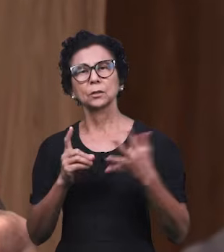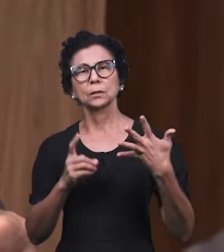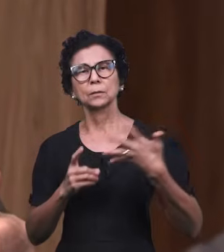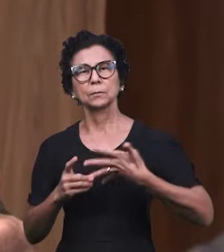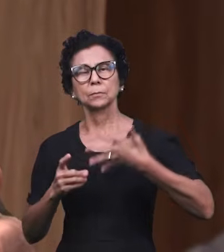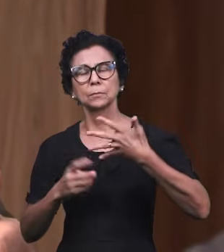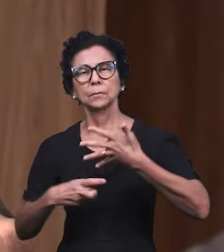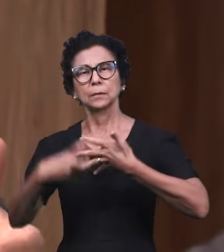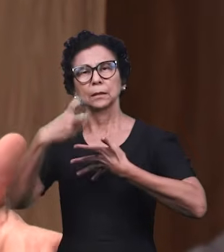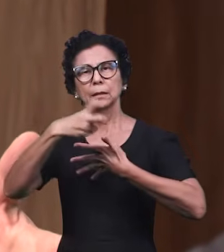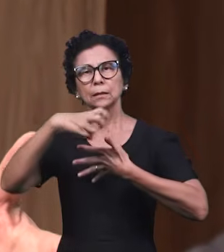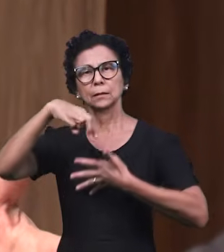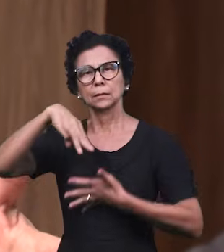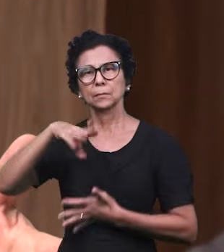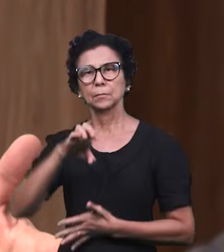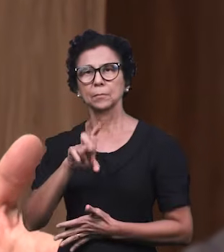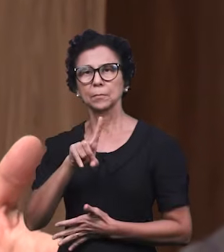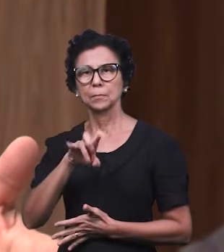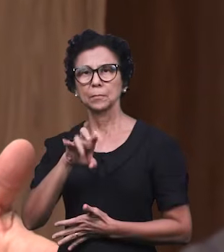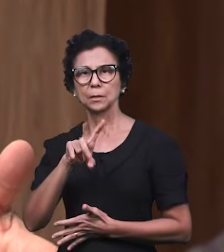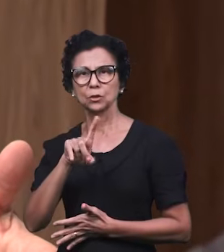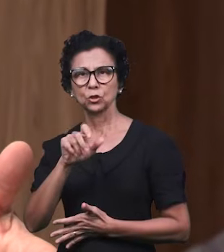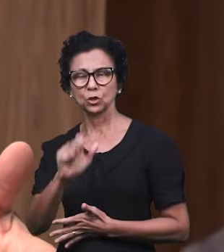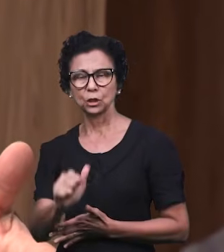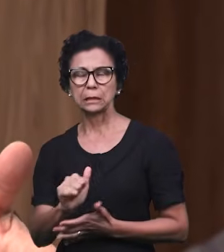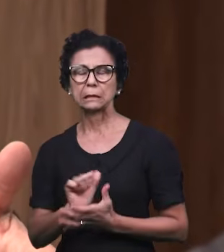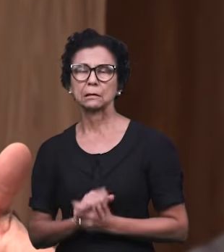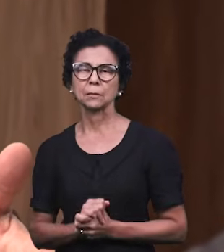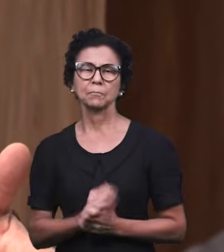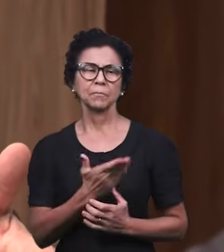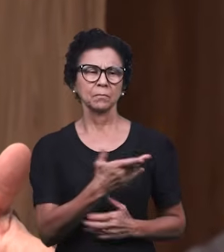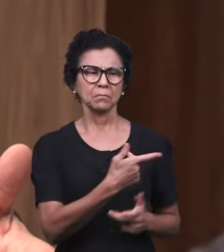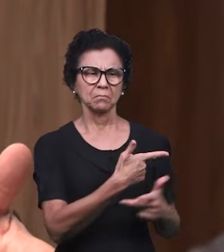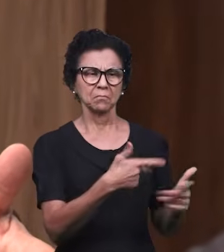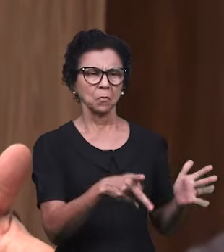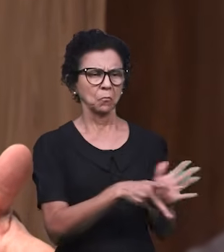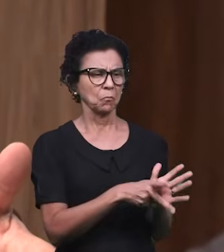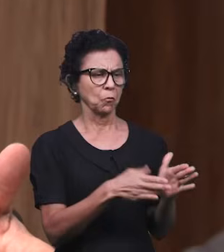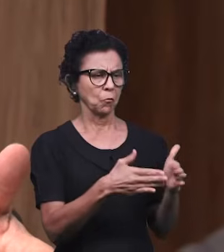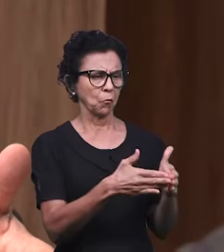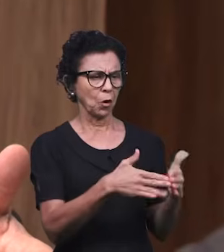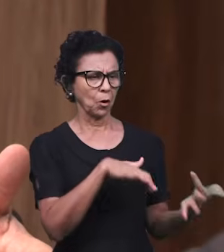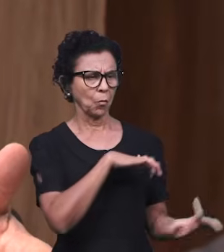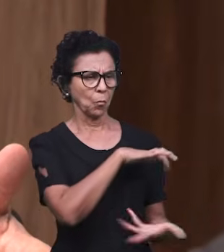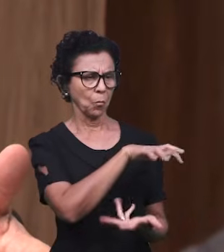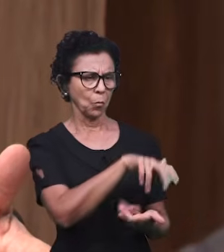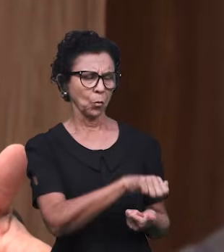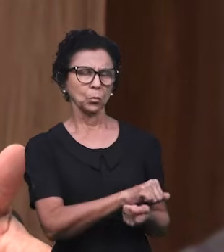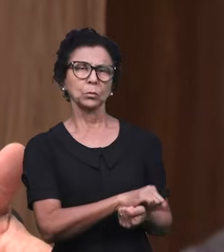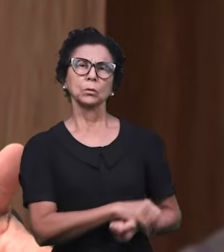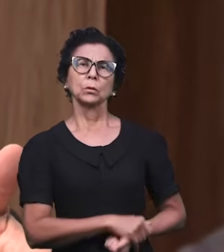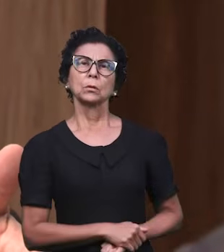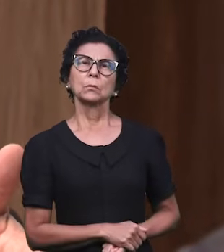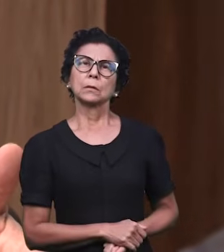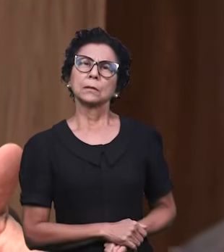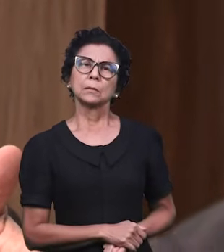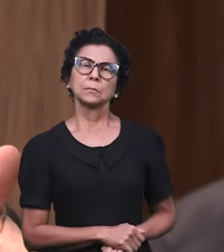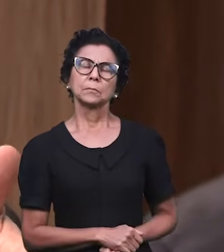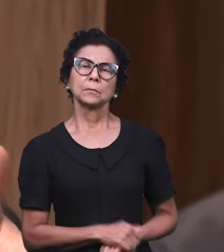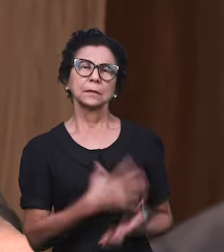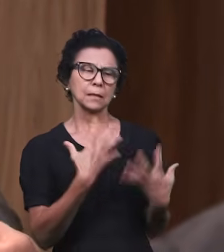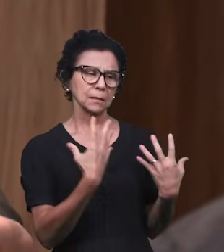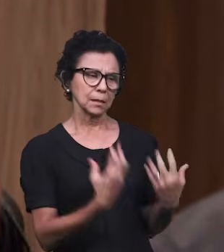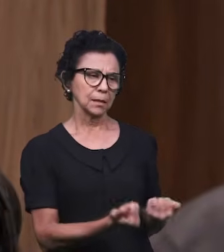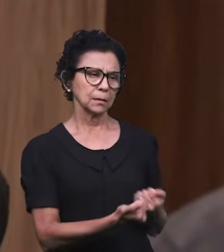limites do homem. O cristianismo acomoda o homem naquilo que é do mundo, ele conforma o homem com as coisas daqui,